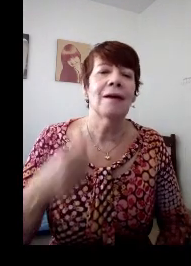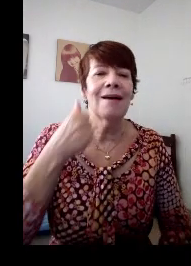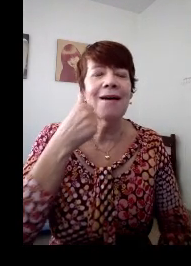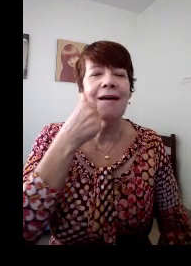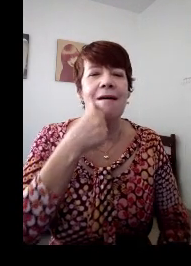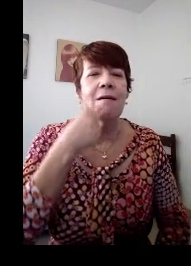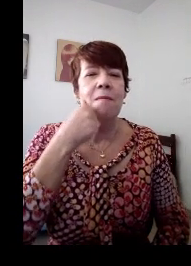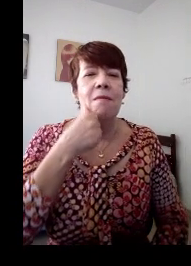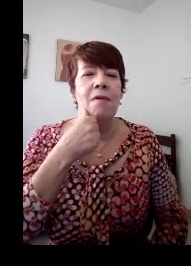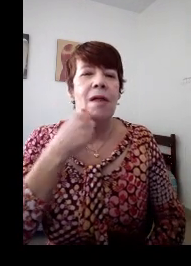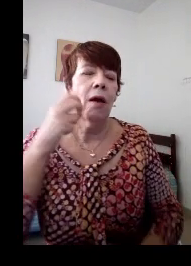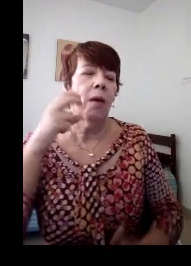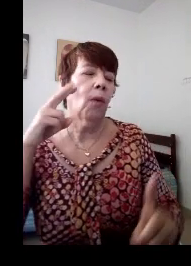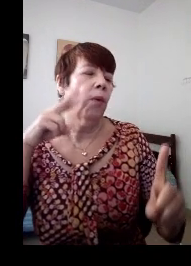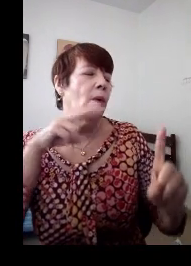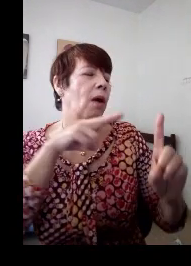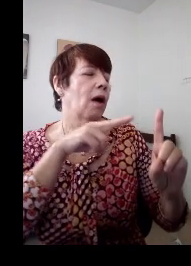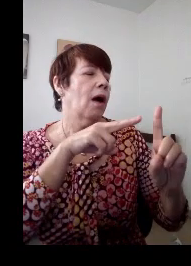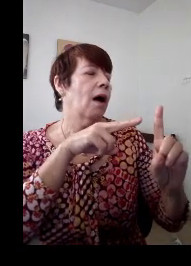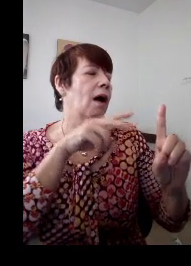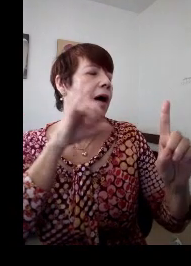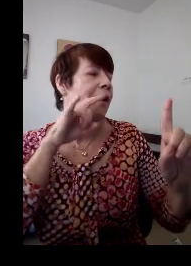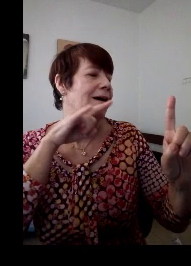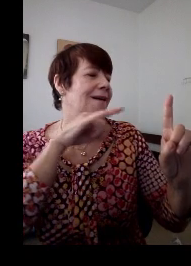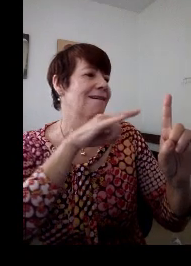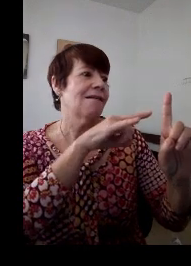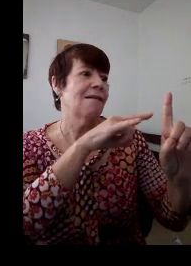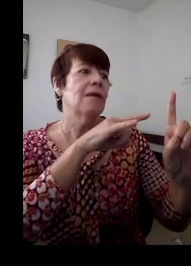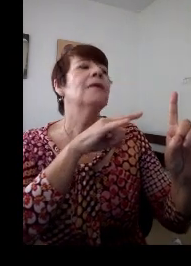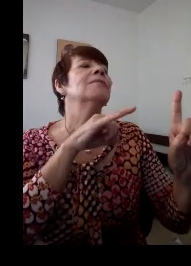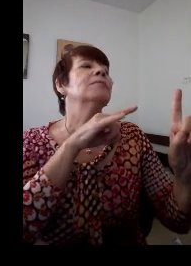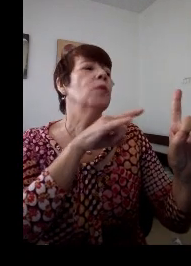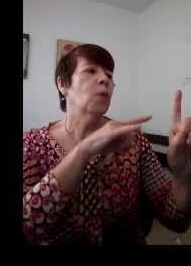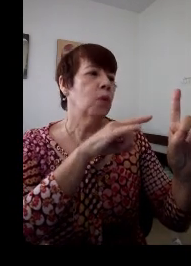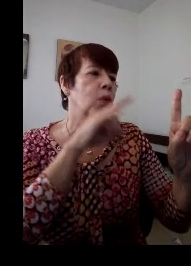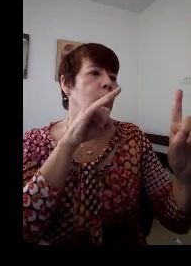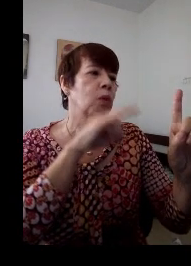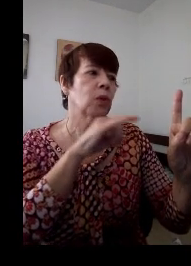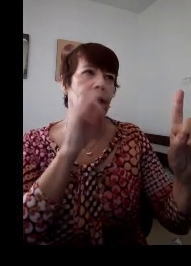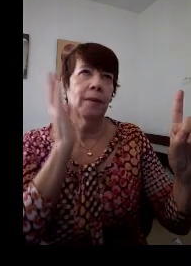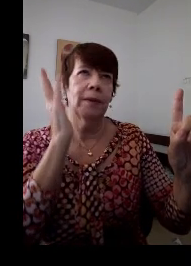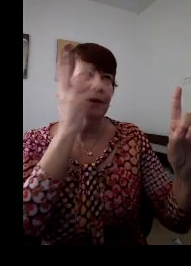ficava de olho, observando.